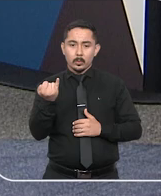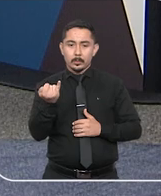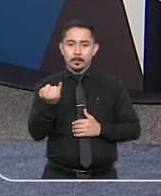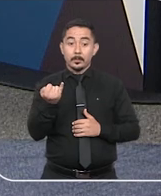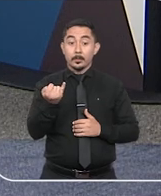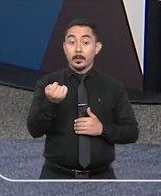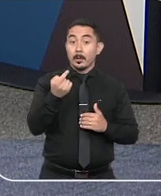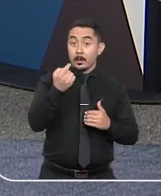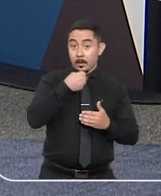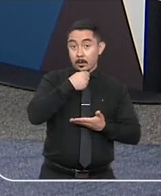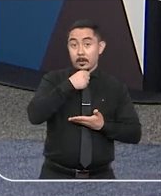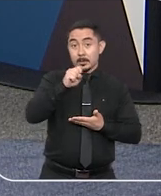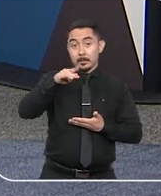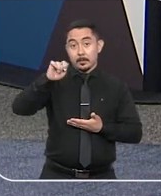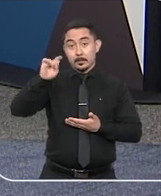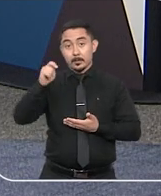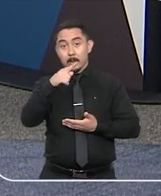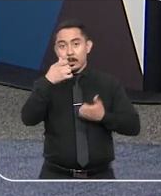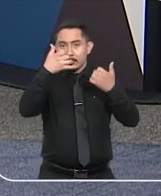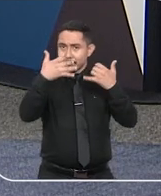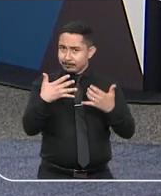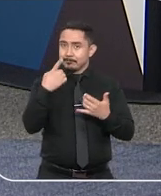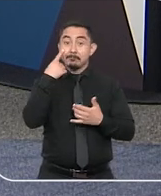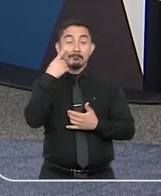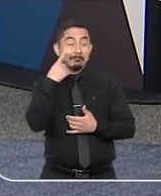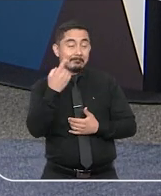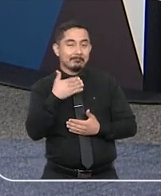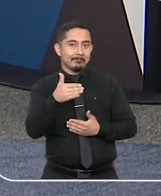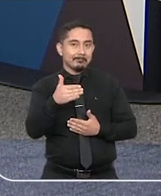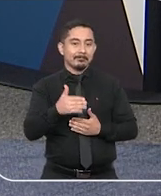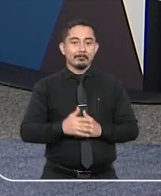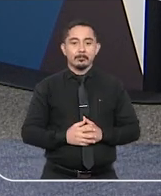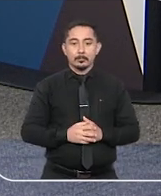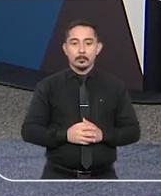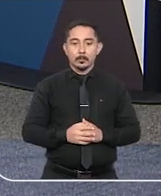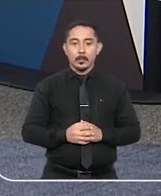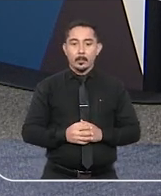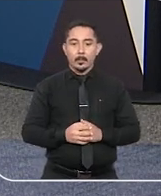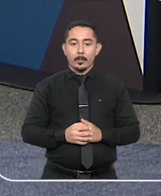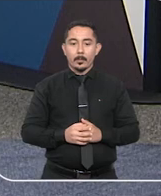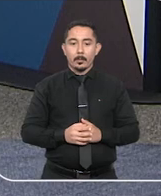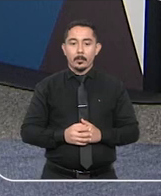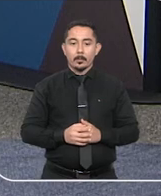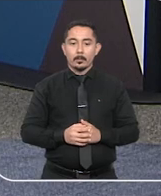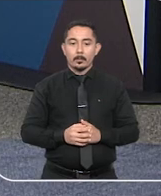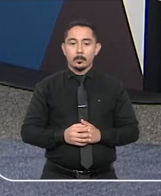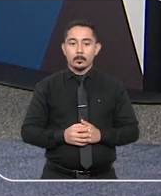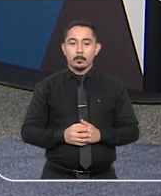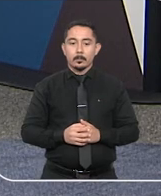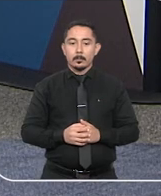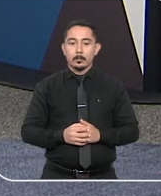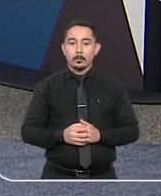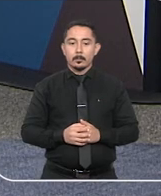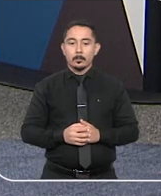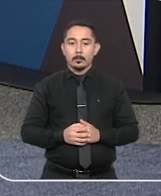aqui no STJ. A repórter Samanta Peçanha é quem traz essa dica. Vamos ver.